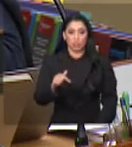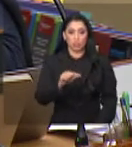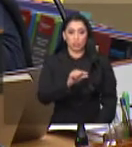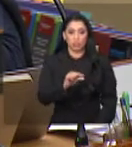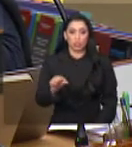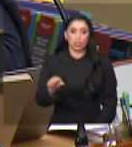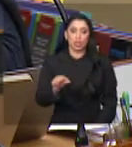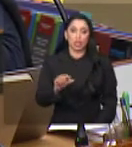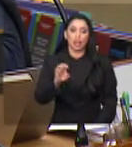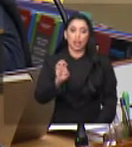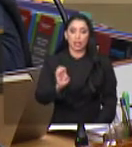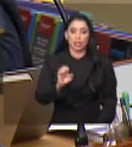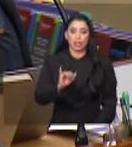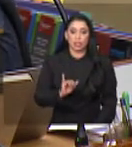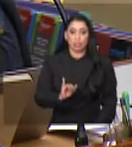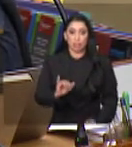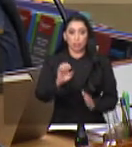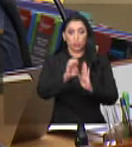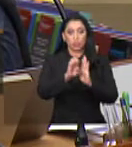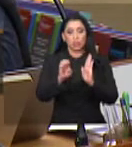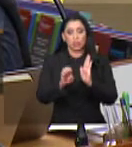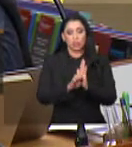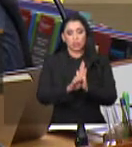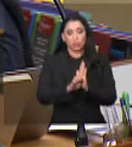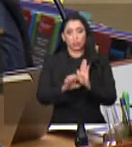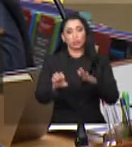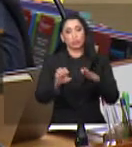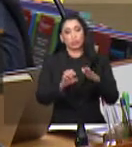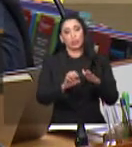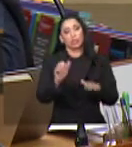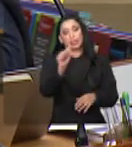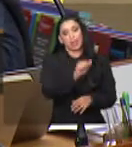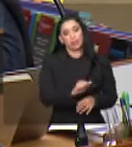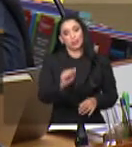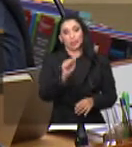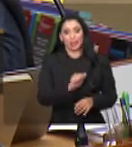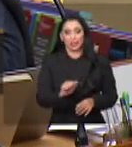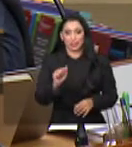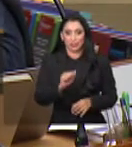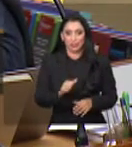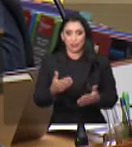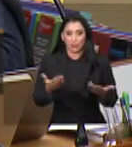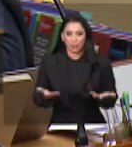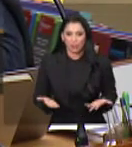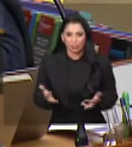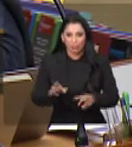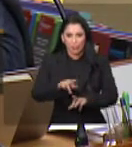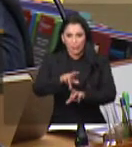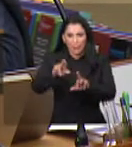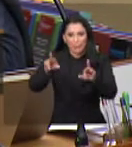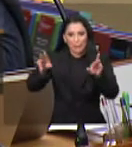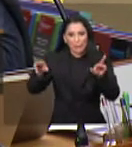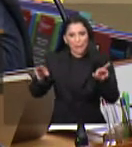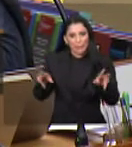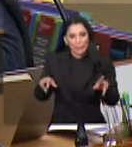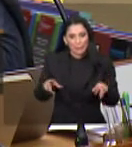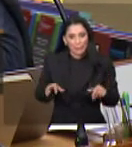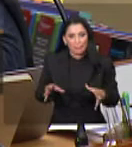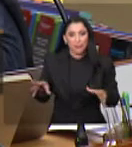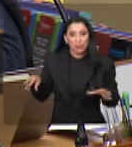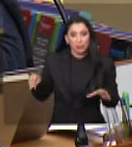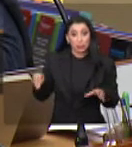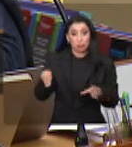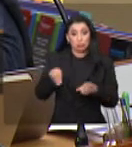do correspondente estatuto social portanto diante da heterogeneidade dos integrantes